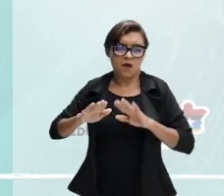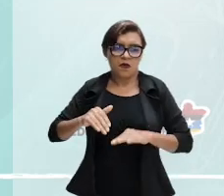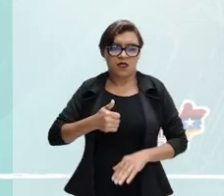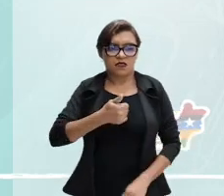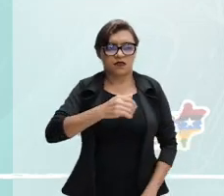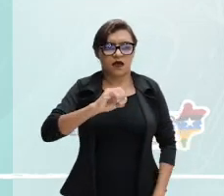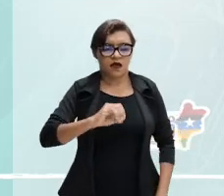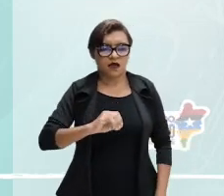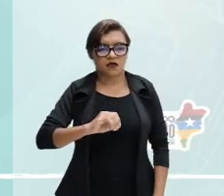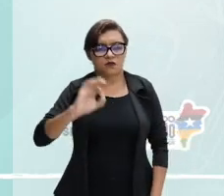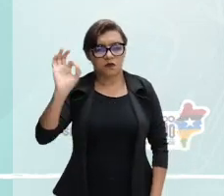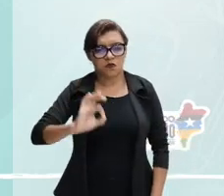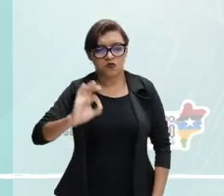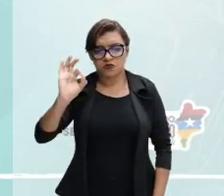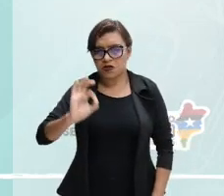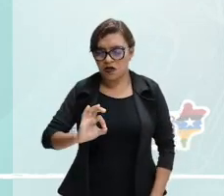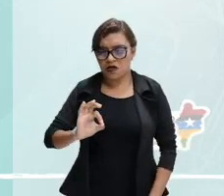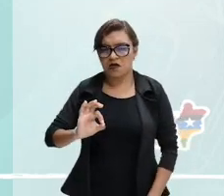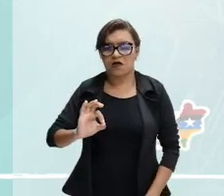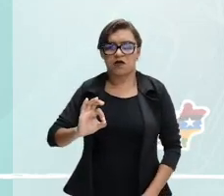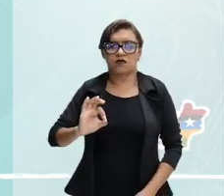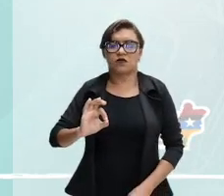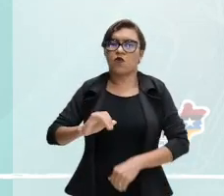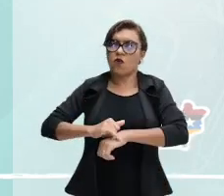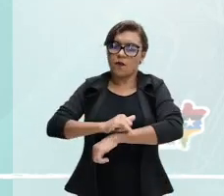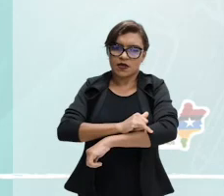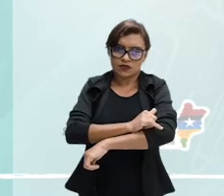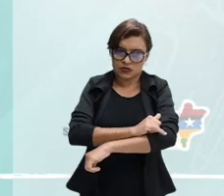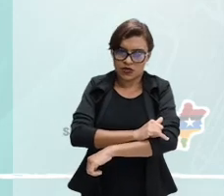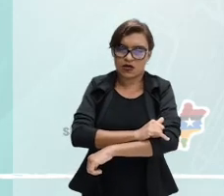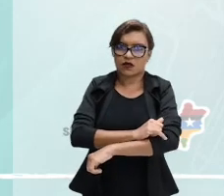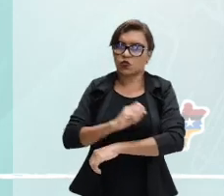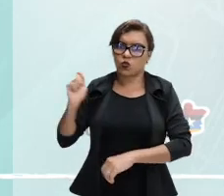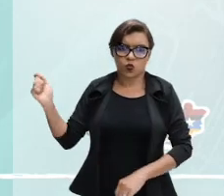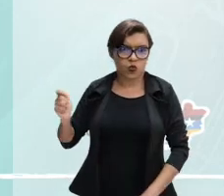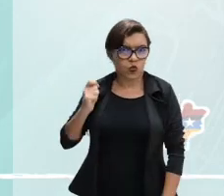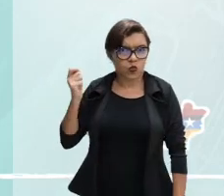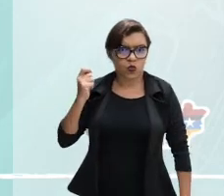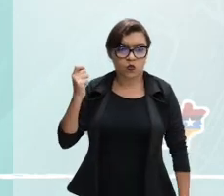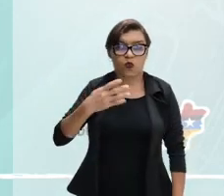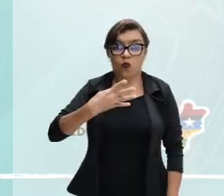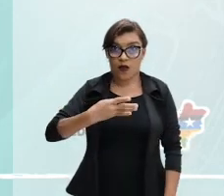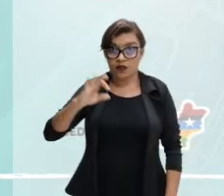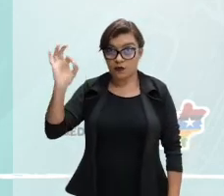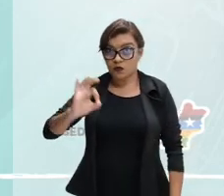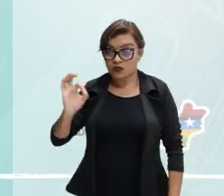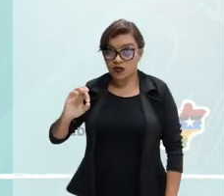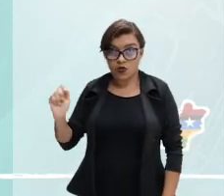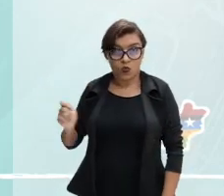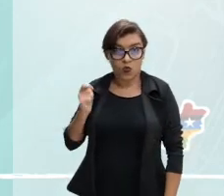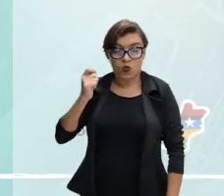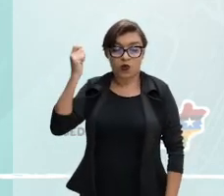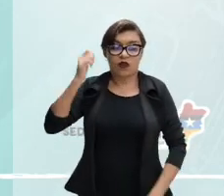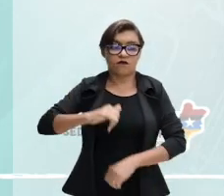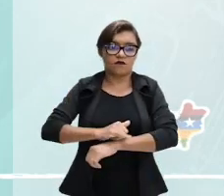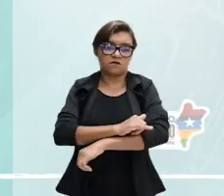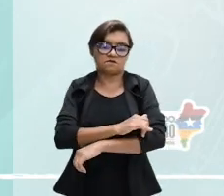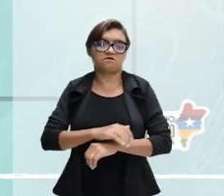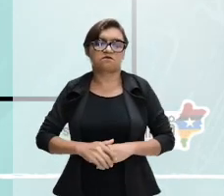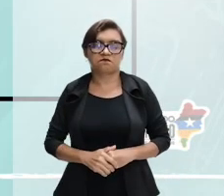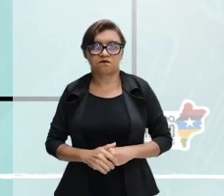10% são obesos. 4% tem o quê? Obesidade grave. Na população